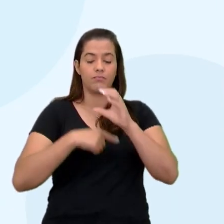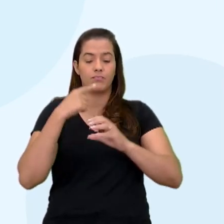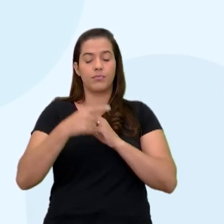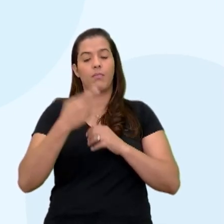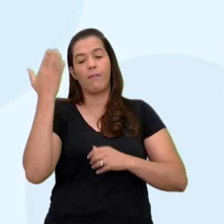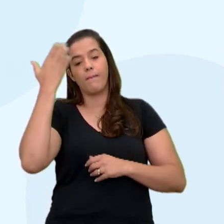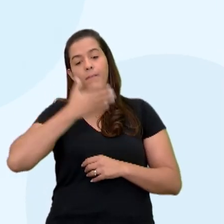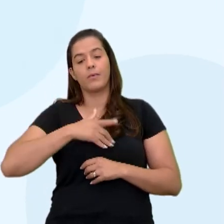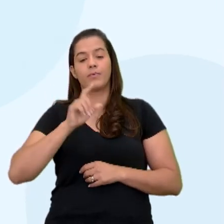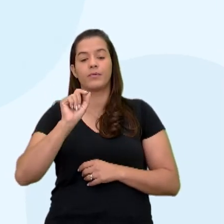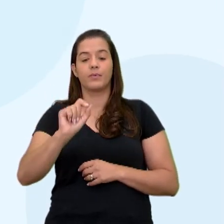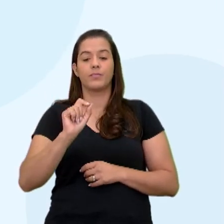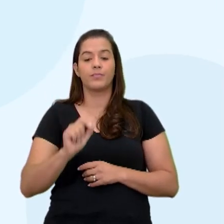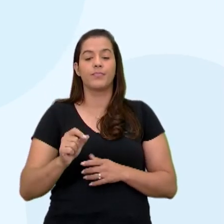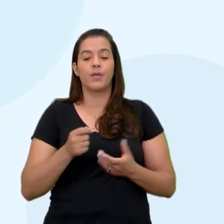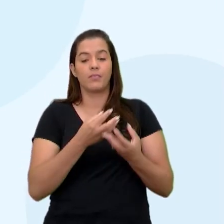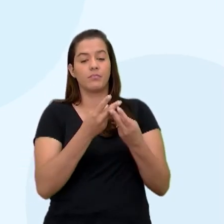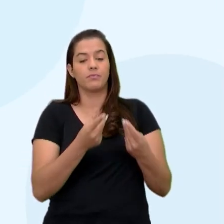um efeito